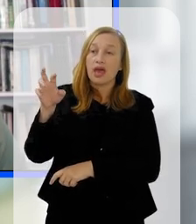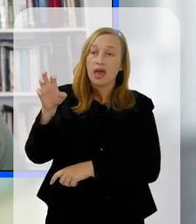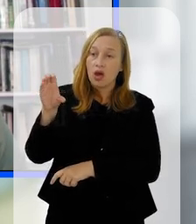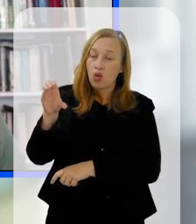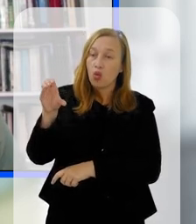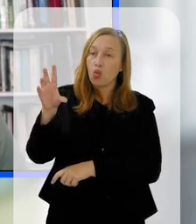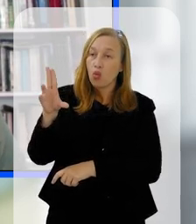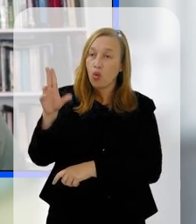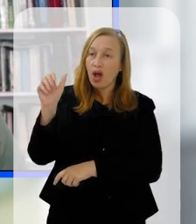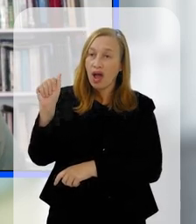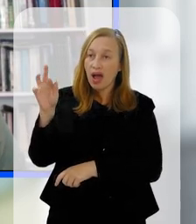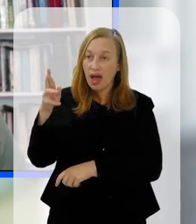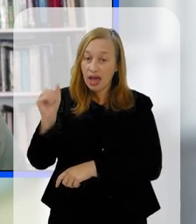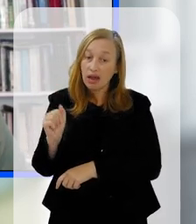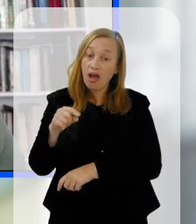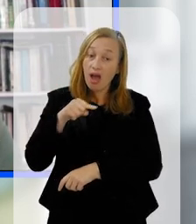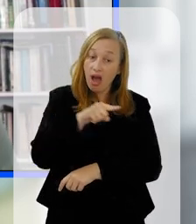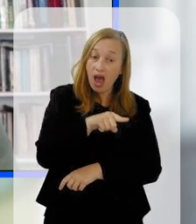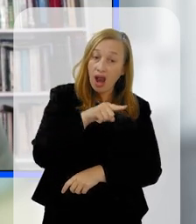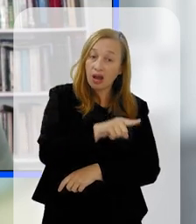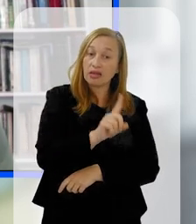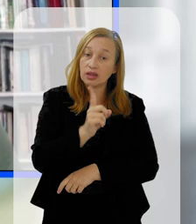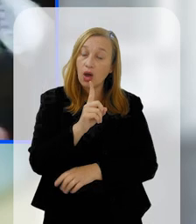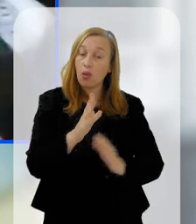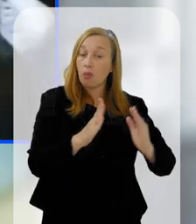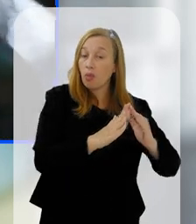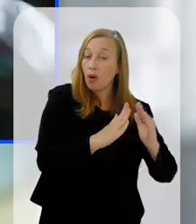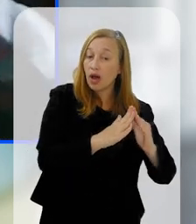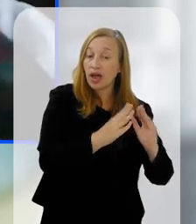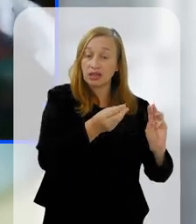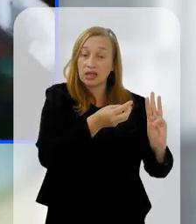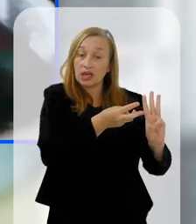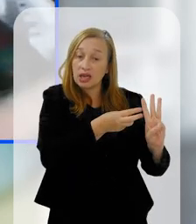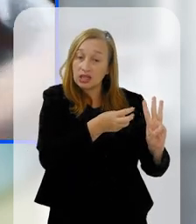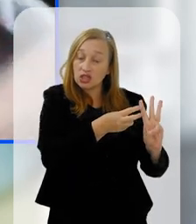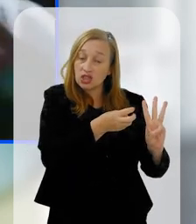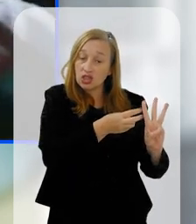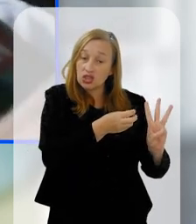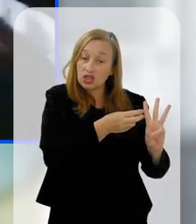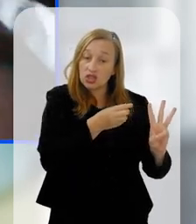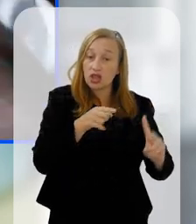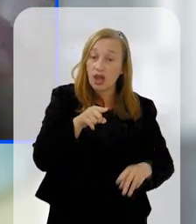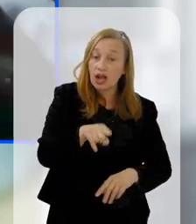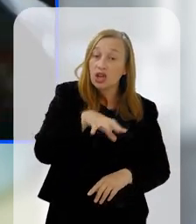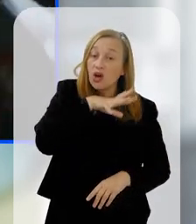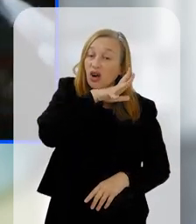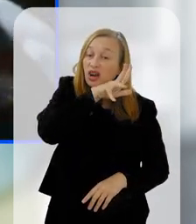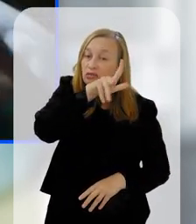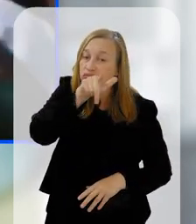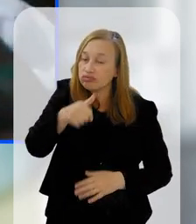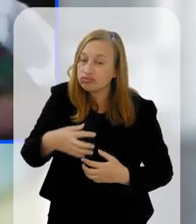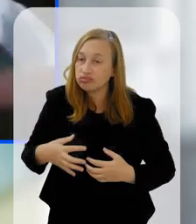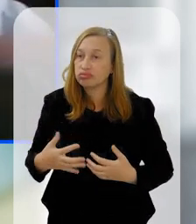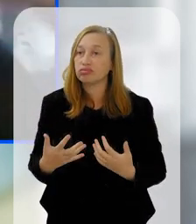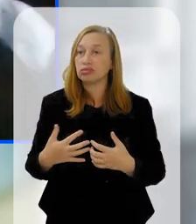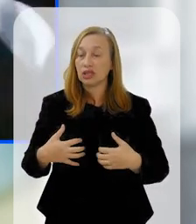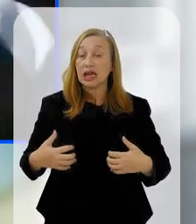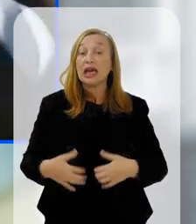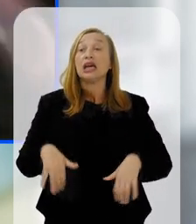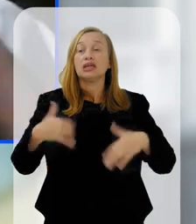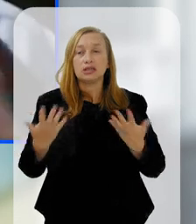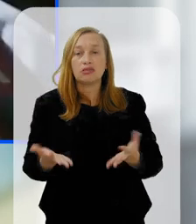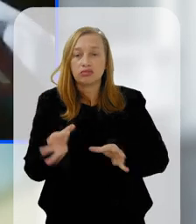ecoturismo, ali não. Ali está o núcleo, povos indígenas, as onças e tal, lá não pode Está nada. protegido. Então você